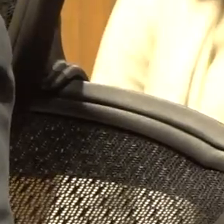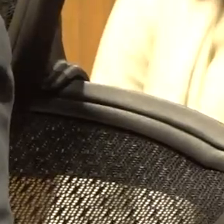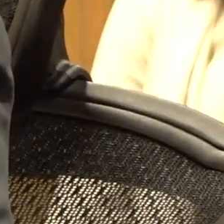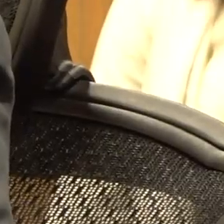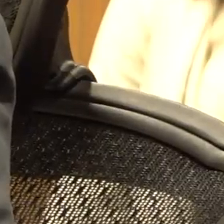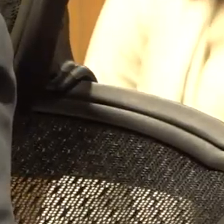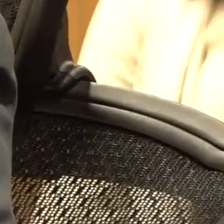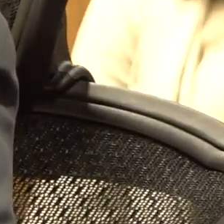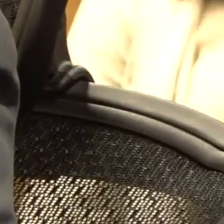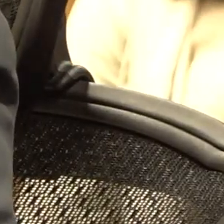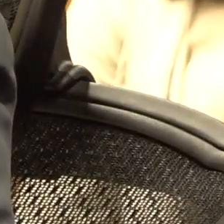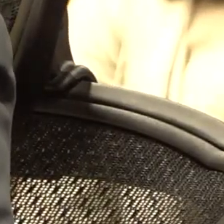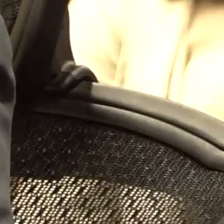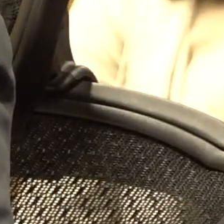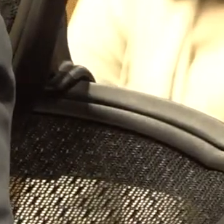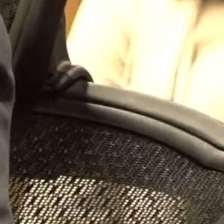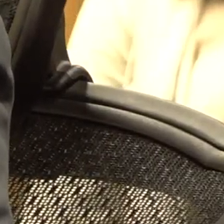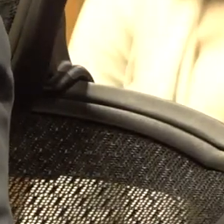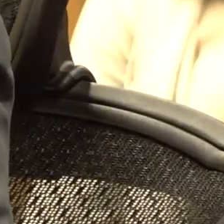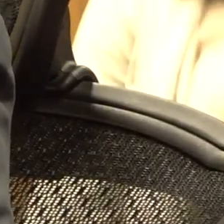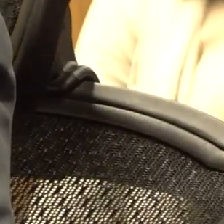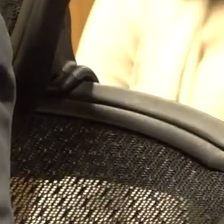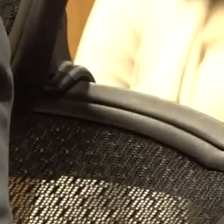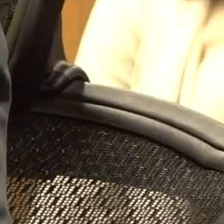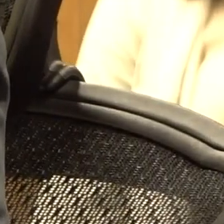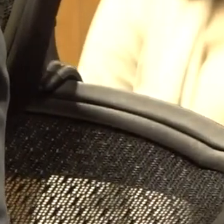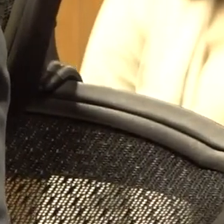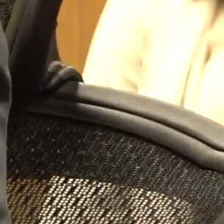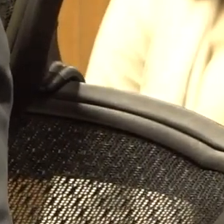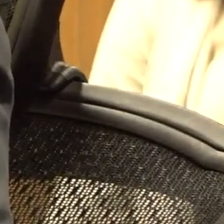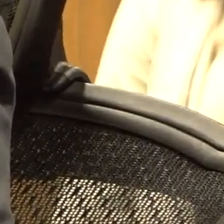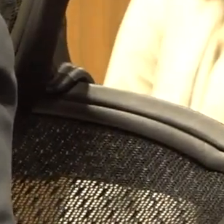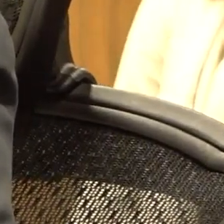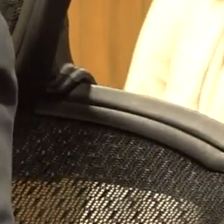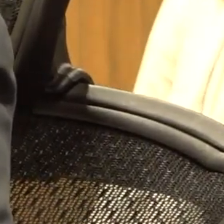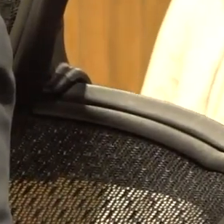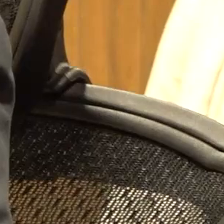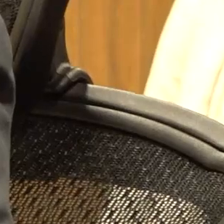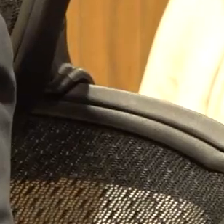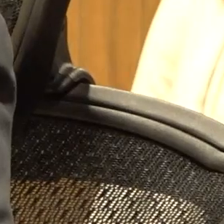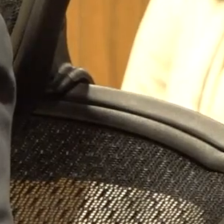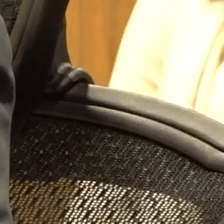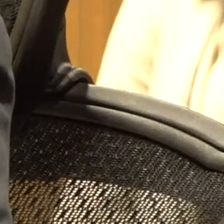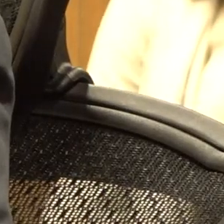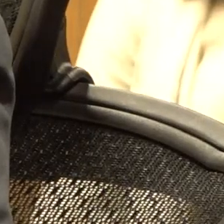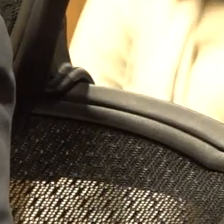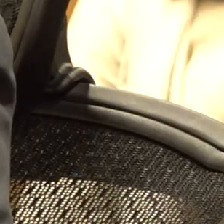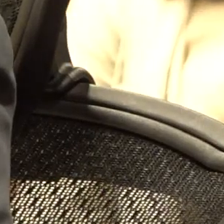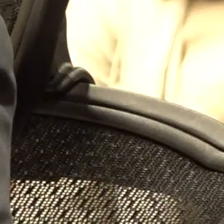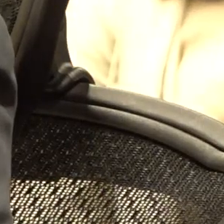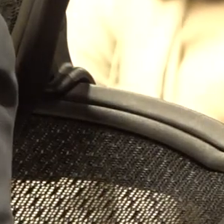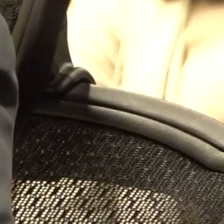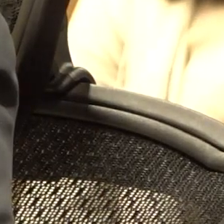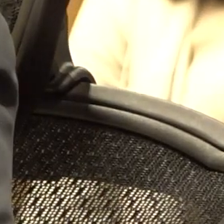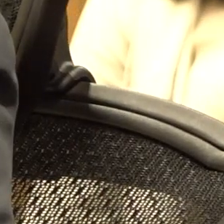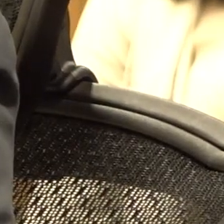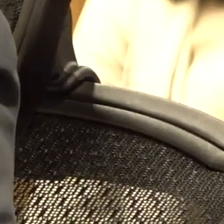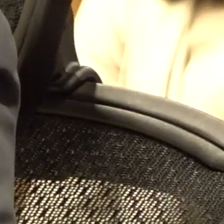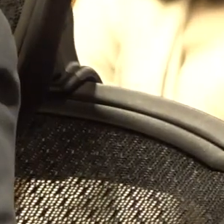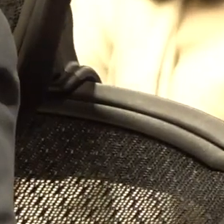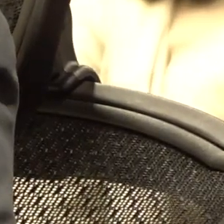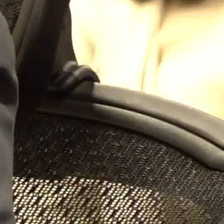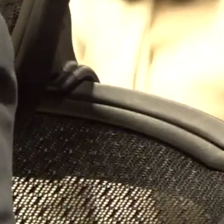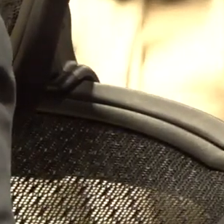sob comando do deputado Cristiano Galindo parlamentares se reuniram de forma híbrida em reunião da comissão de